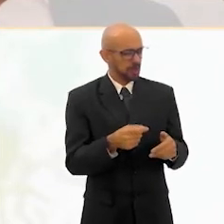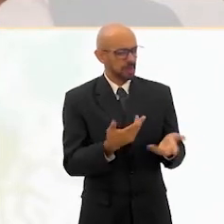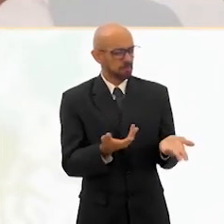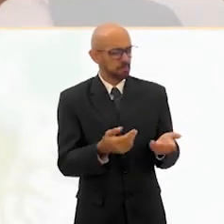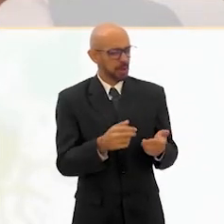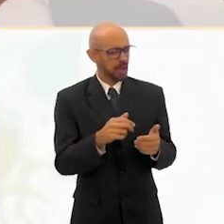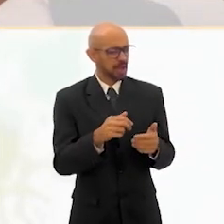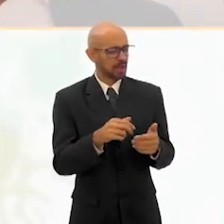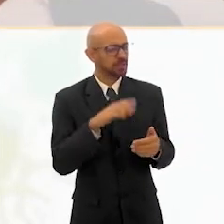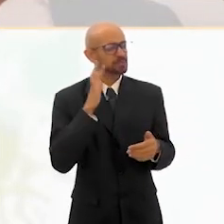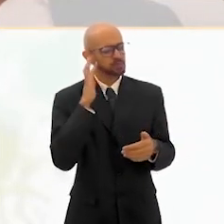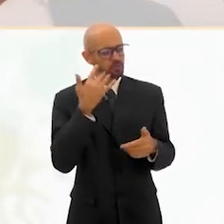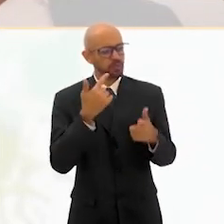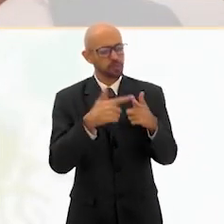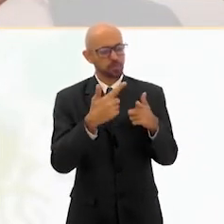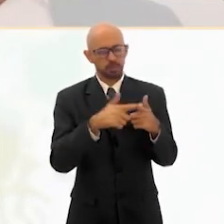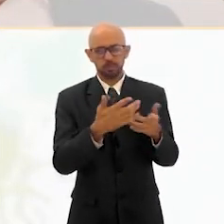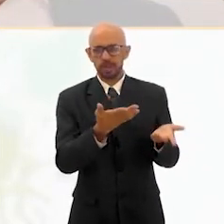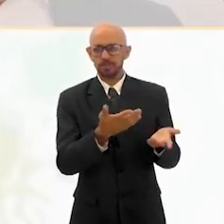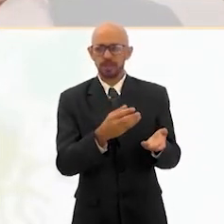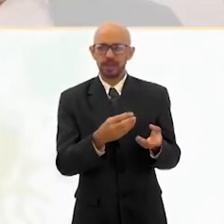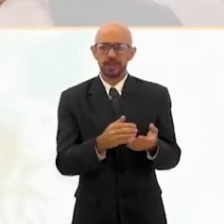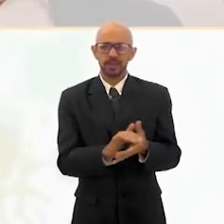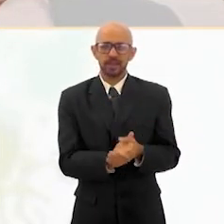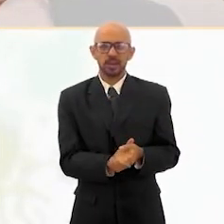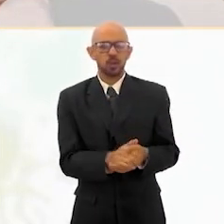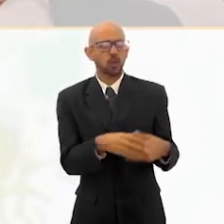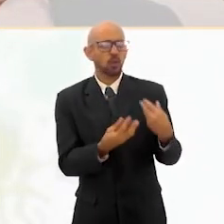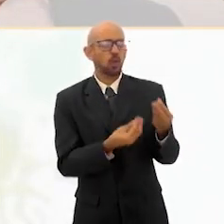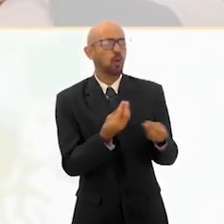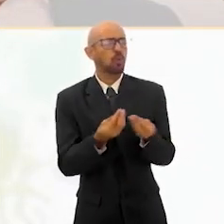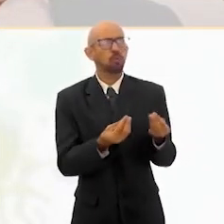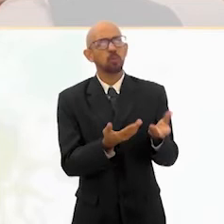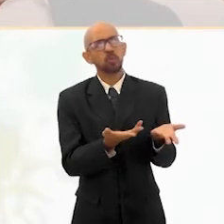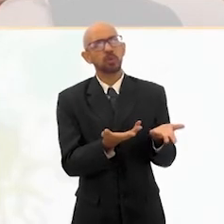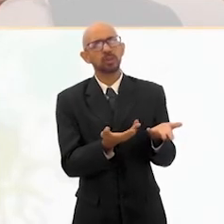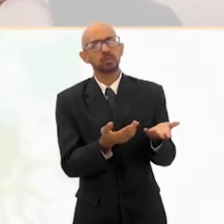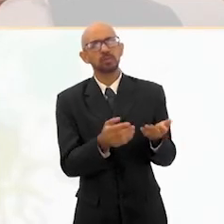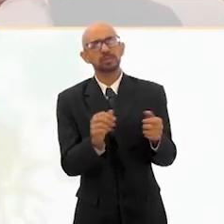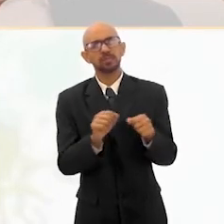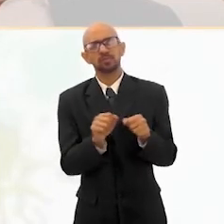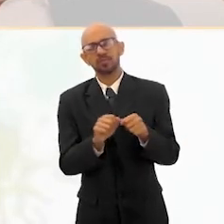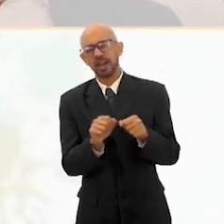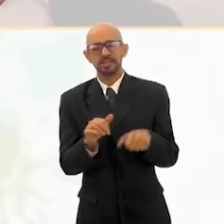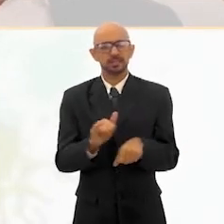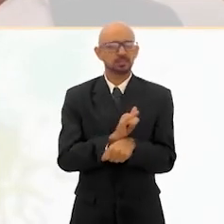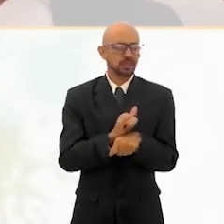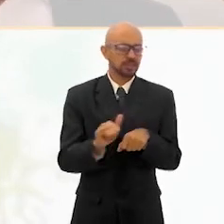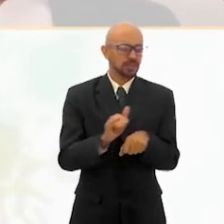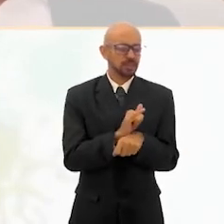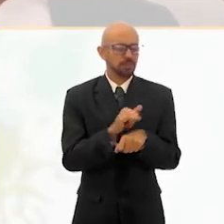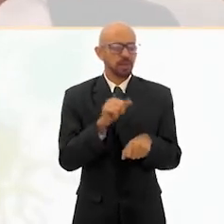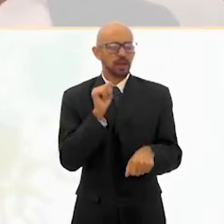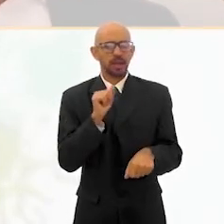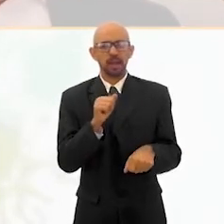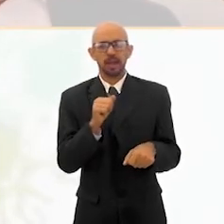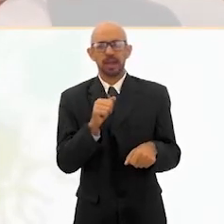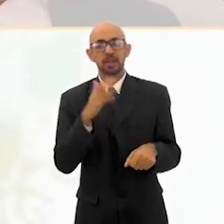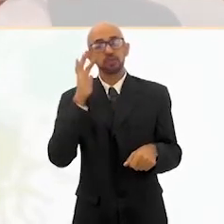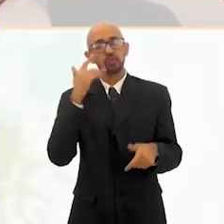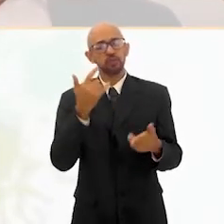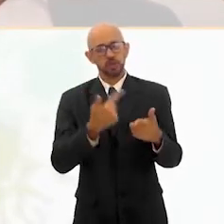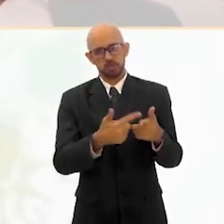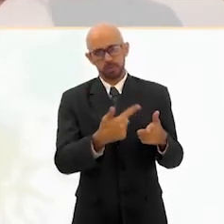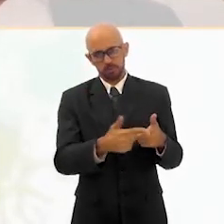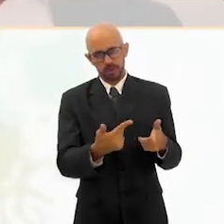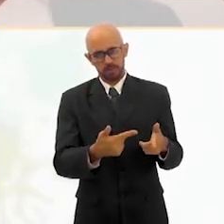poço? Que todo mundo entra em algum Fazer o quê? momento. Como é que você faz para sair do poço? Porque todo mundo entra em